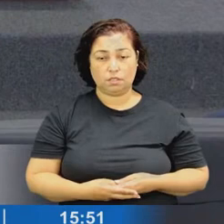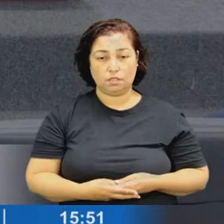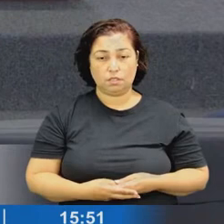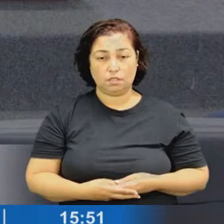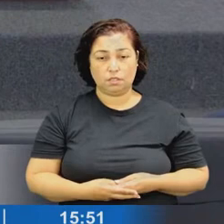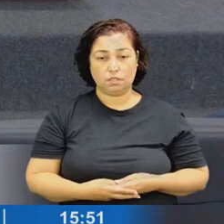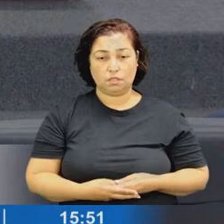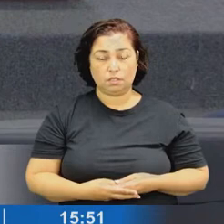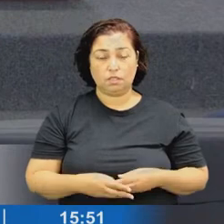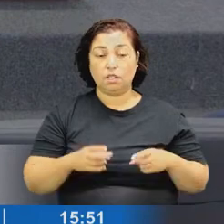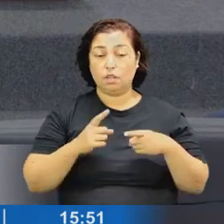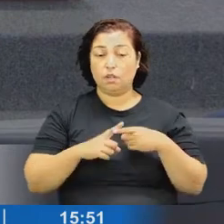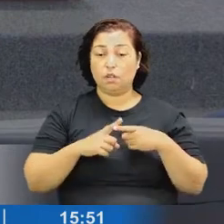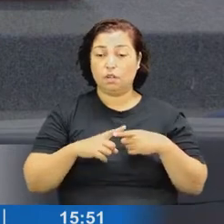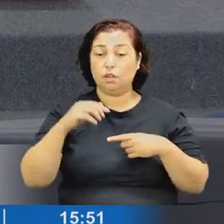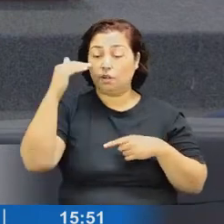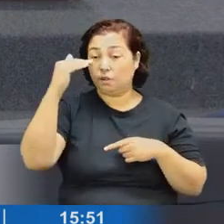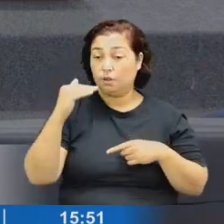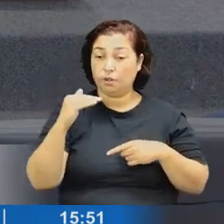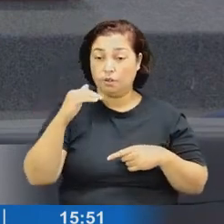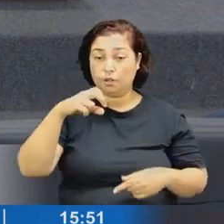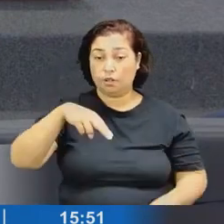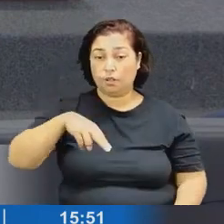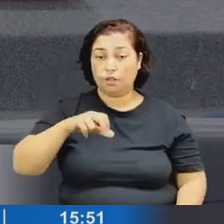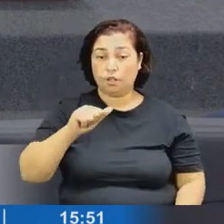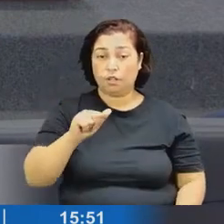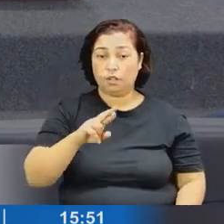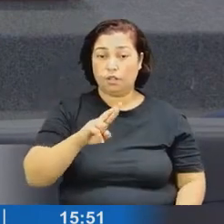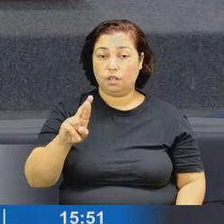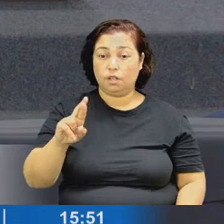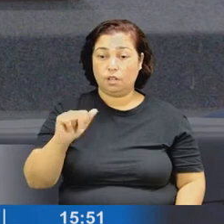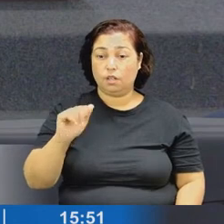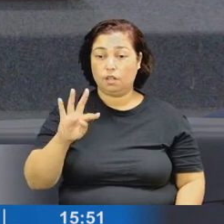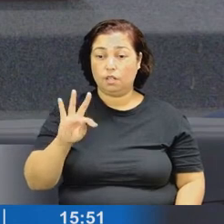Por que que tá tão baixo aí a narrativa digital